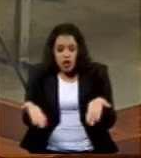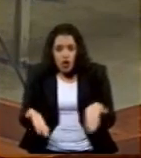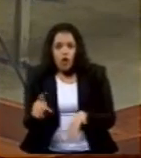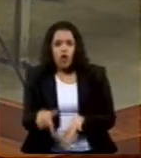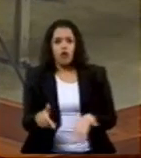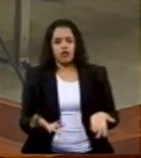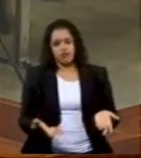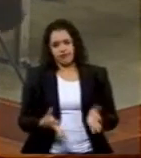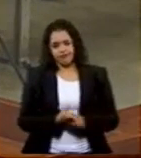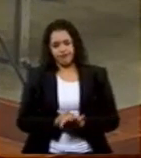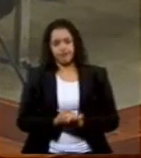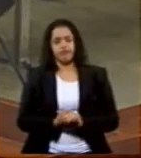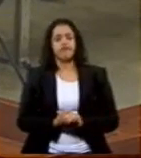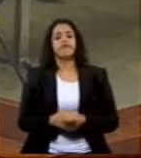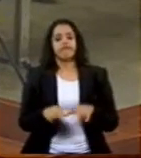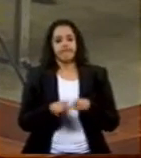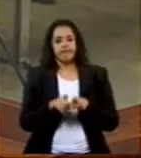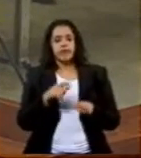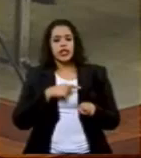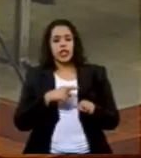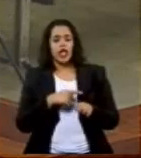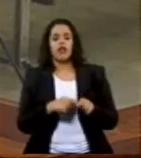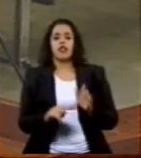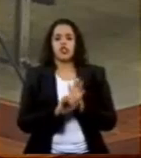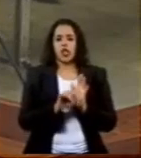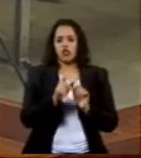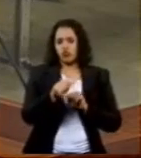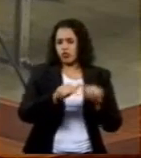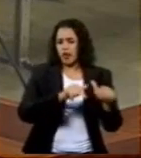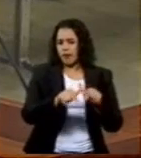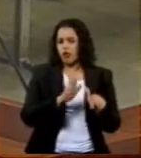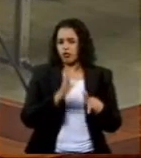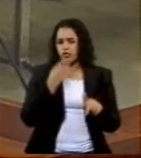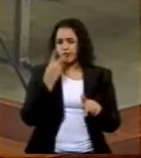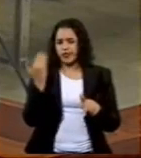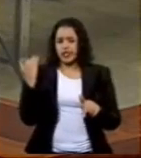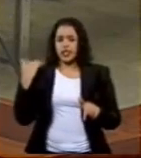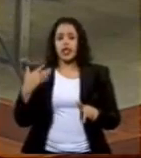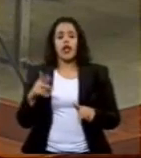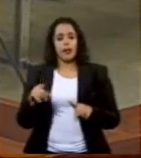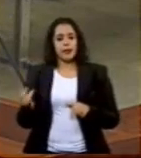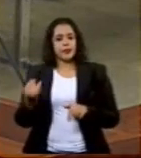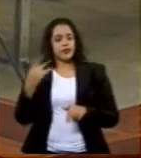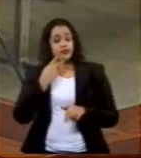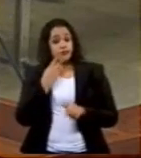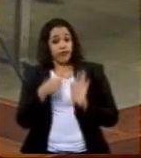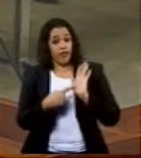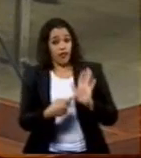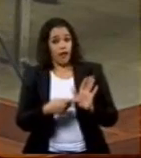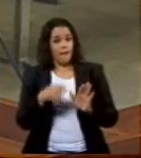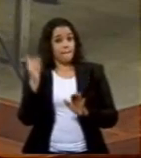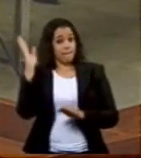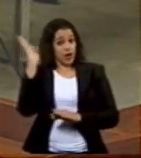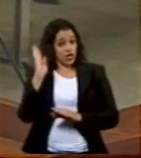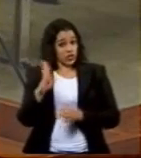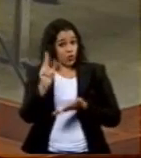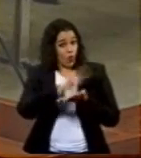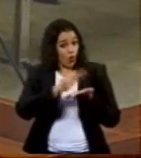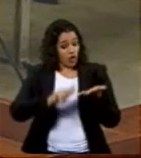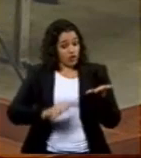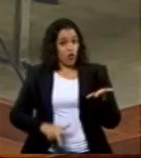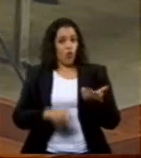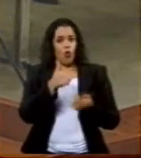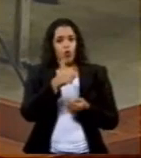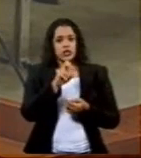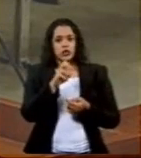agora. Além disso, além da identidade fática do trabalho, o qual já mencionei, é importante ressaltar que o Brasil é signatário da Convenção 152